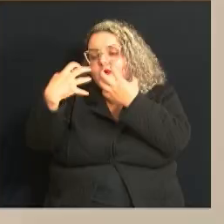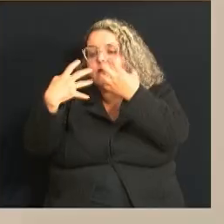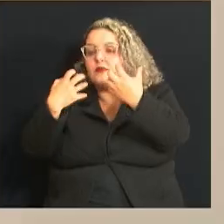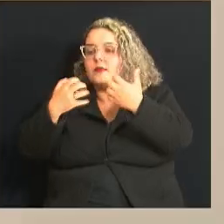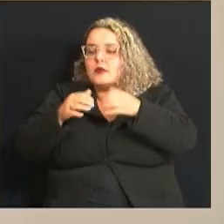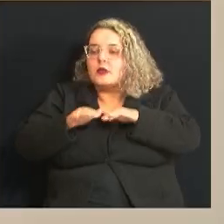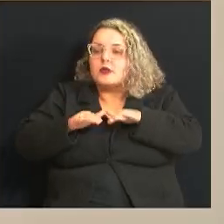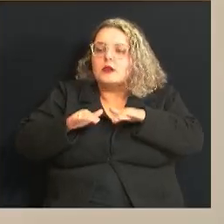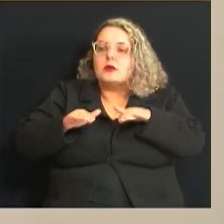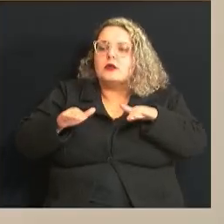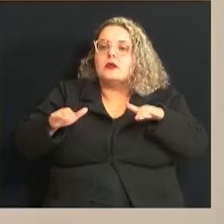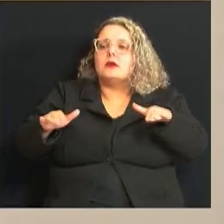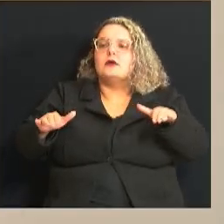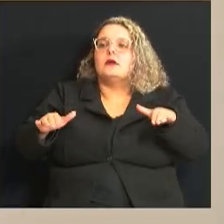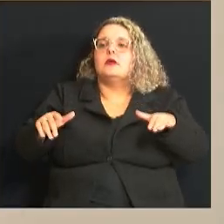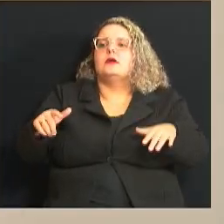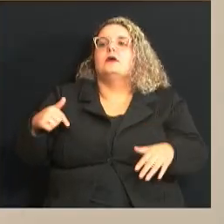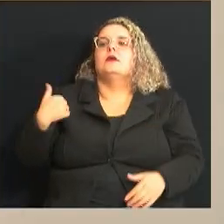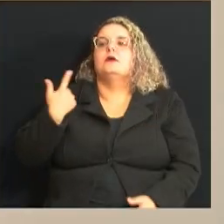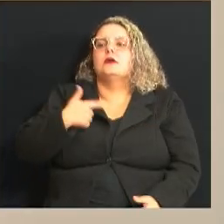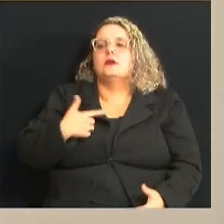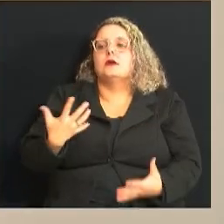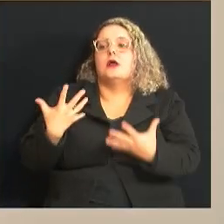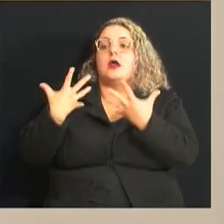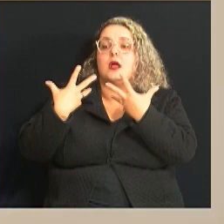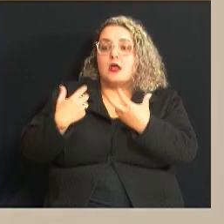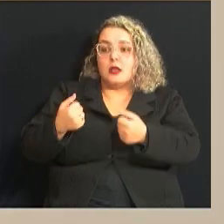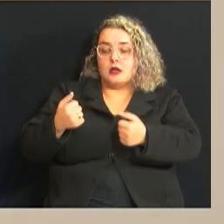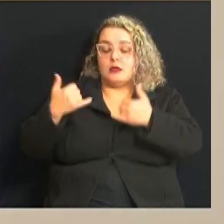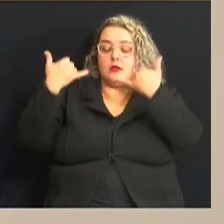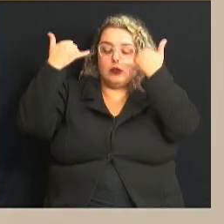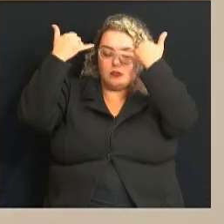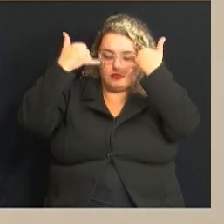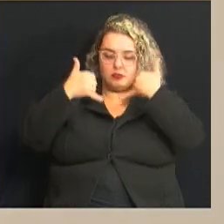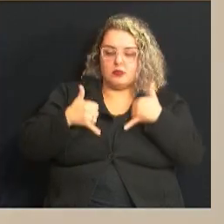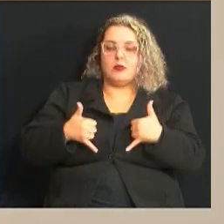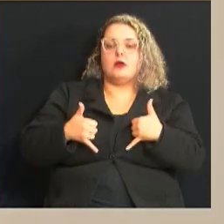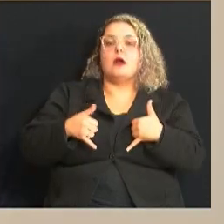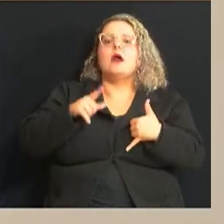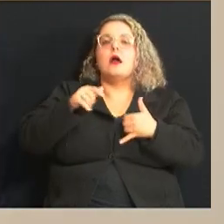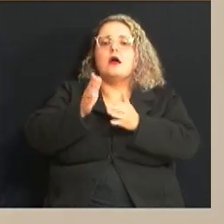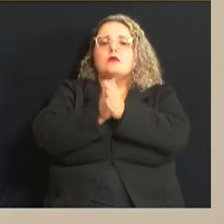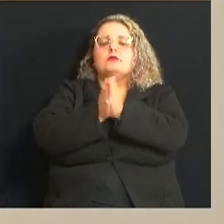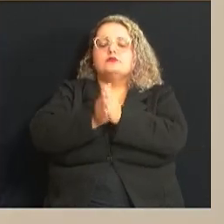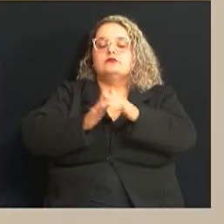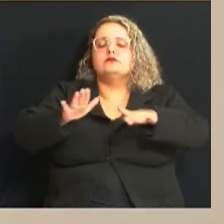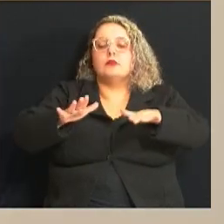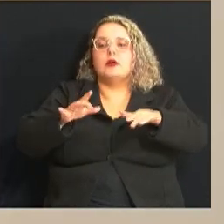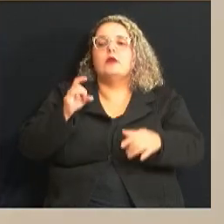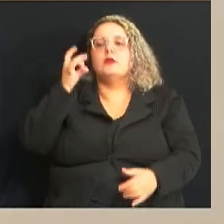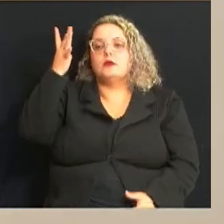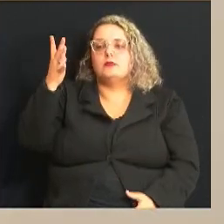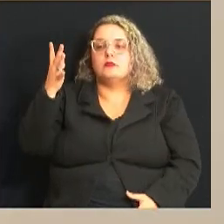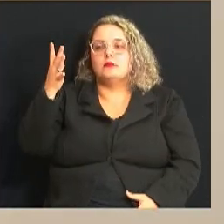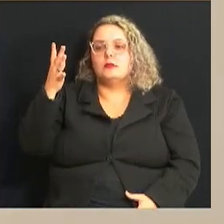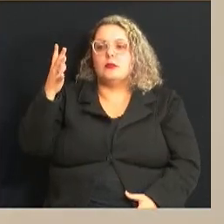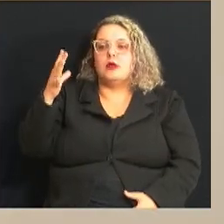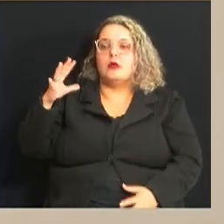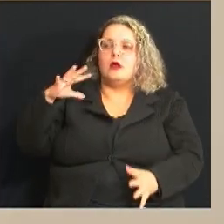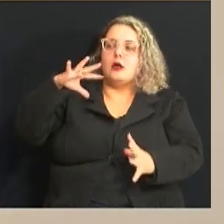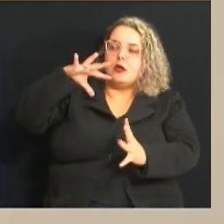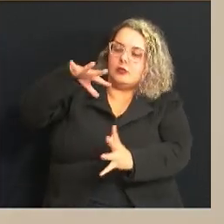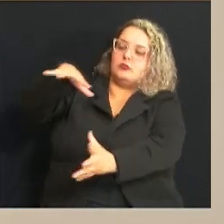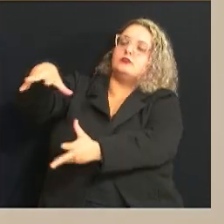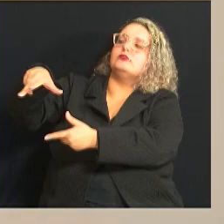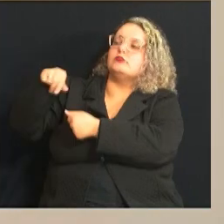começa. A gente recebe essa energia, então o Reiki ele é um facilitador. A gente pega a energia do universo, passo no